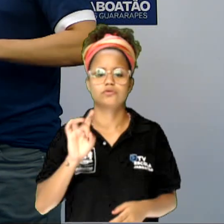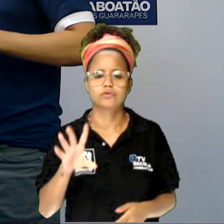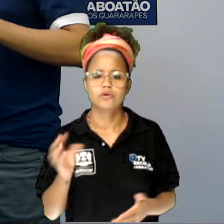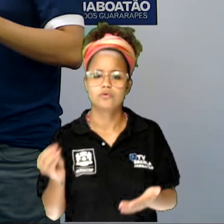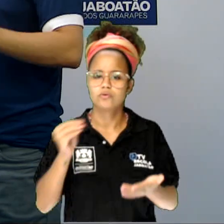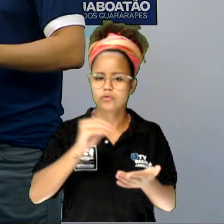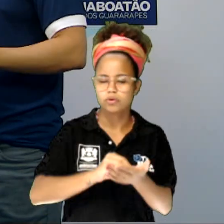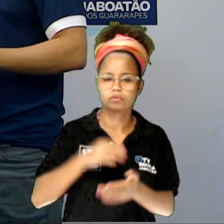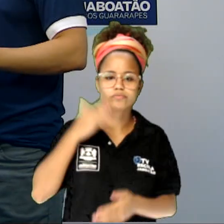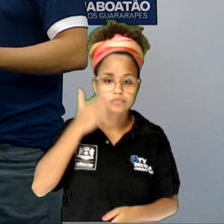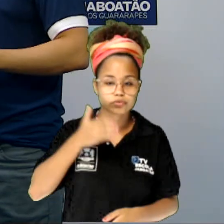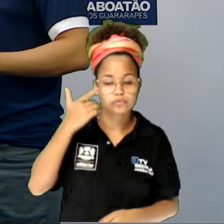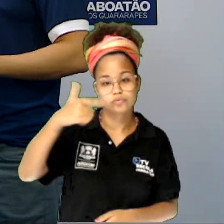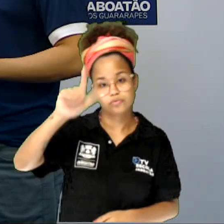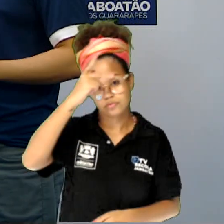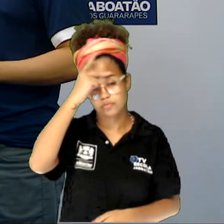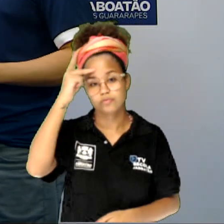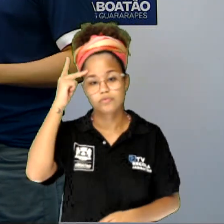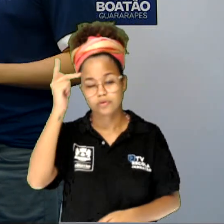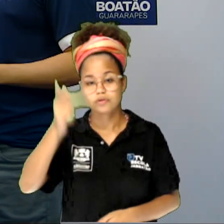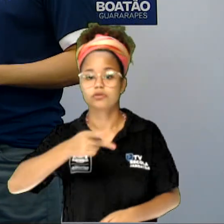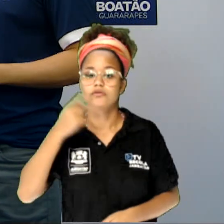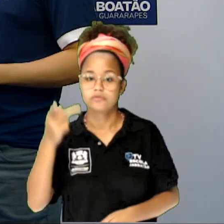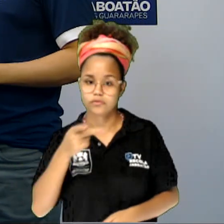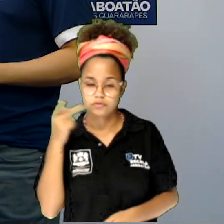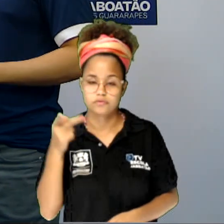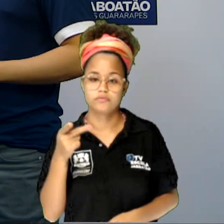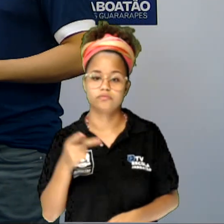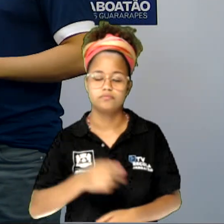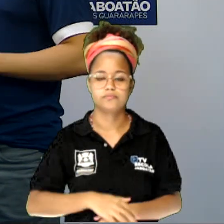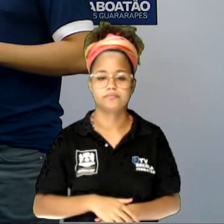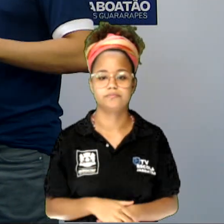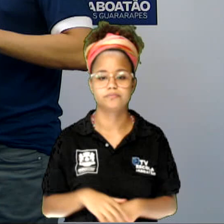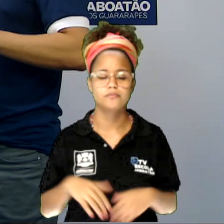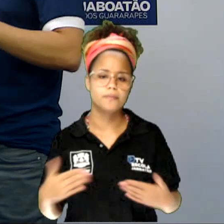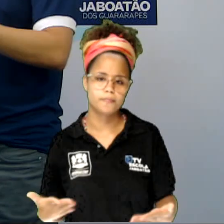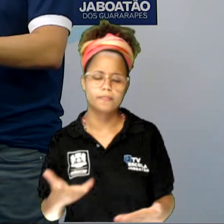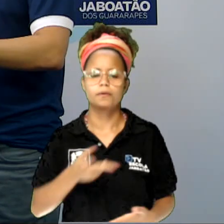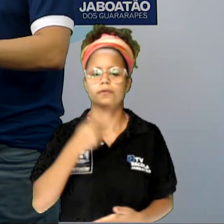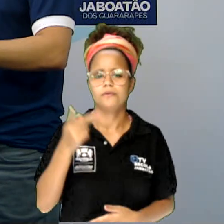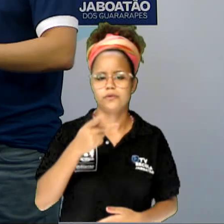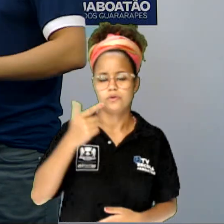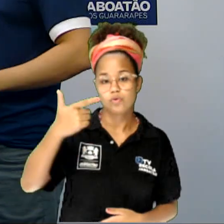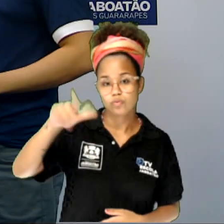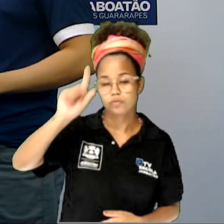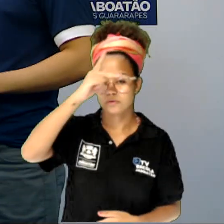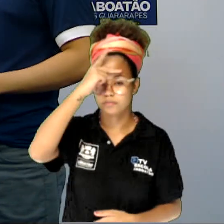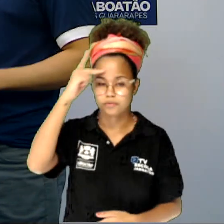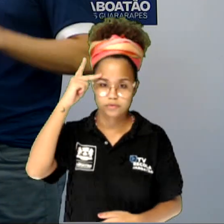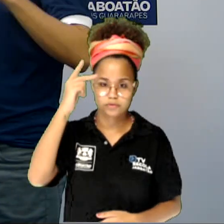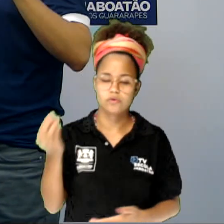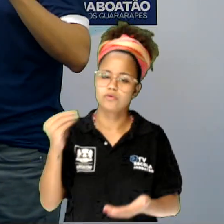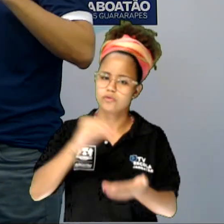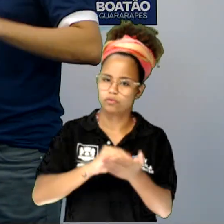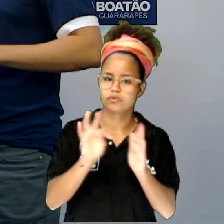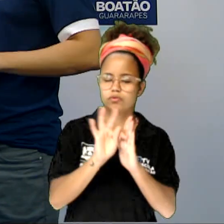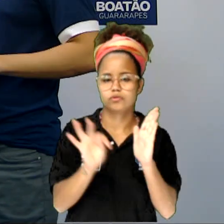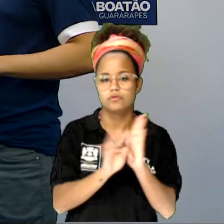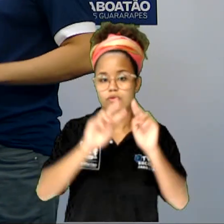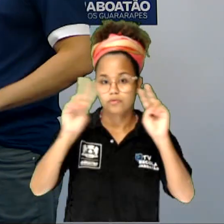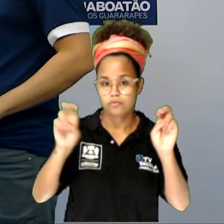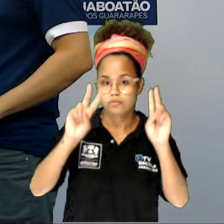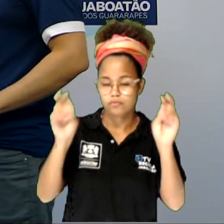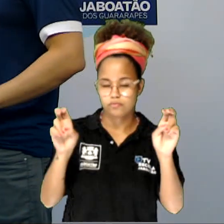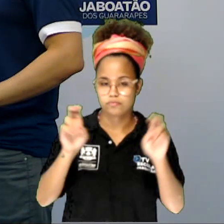discurso de uma outra pessoa que está falando naquele momento. Então a fala de uma terceira pessoa é colocada no texto entre